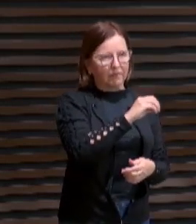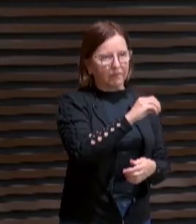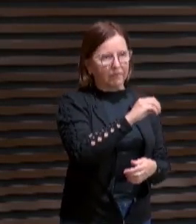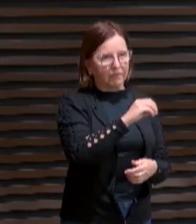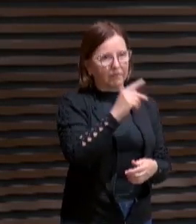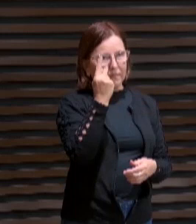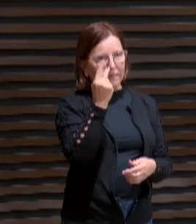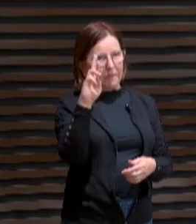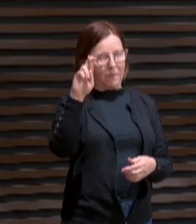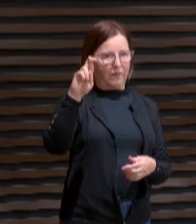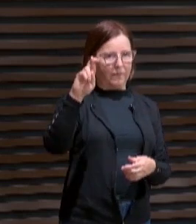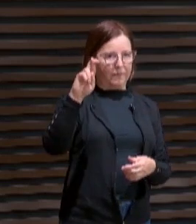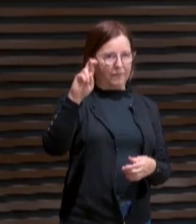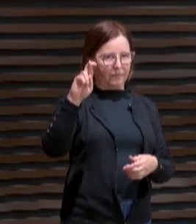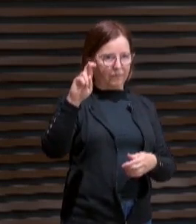é cruel.